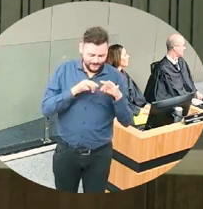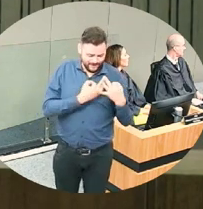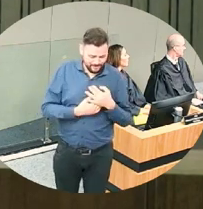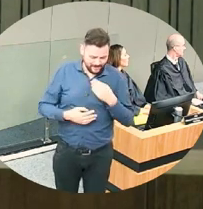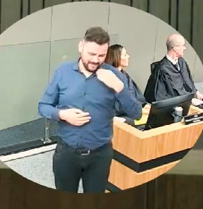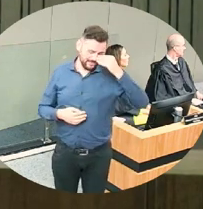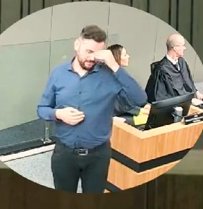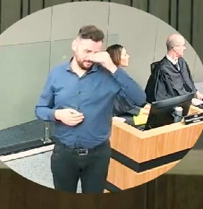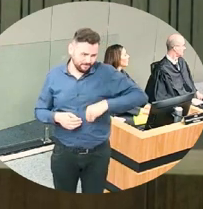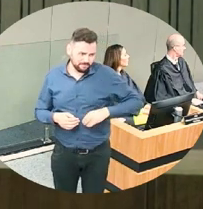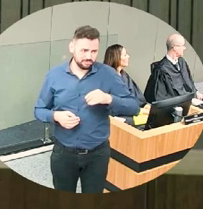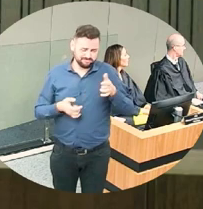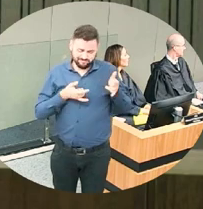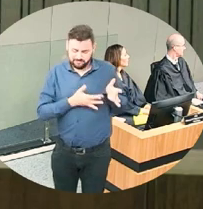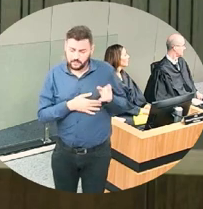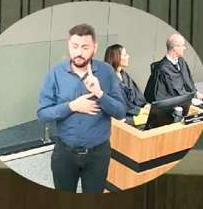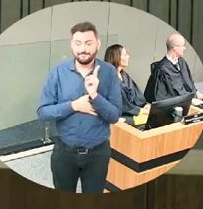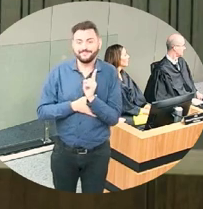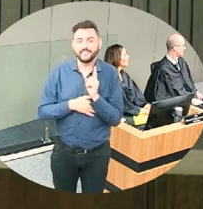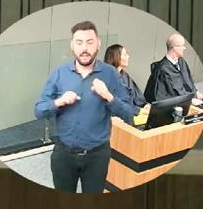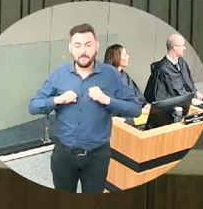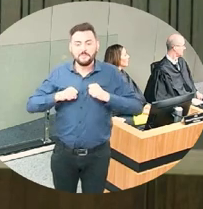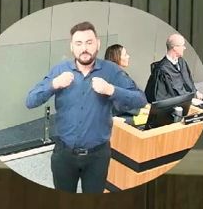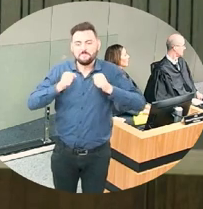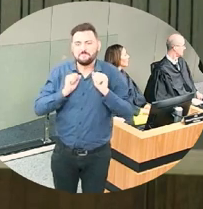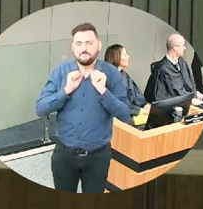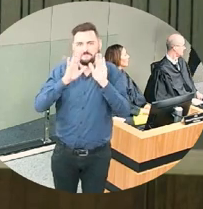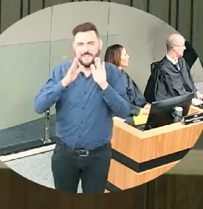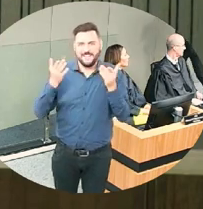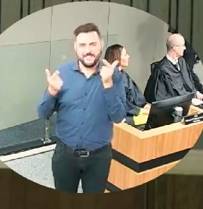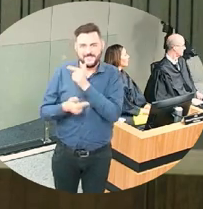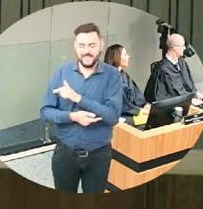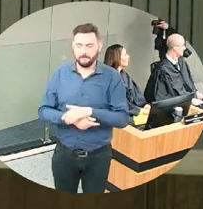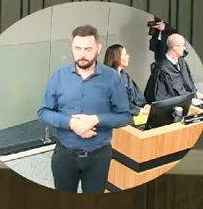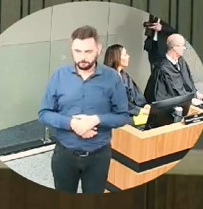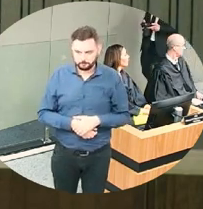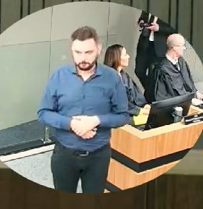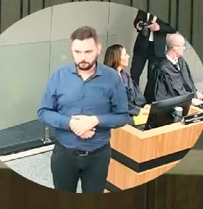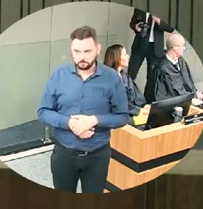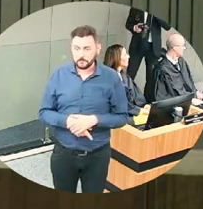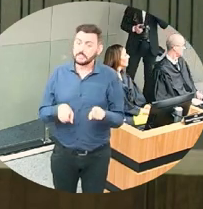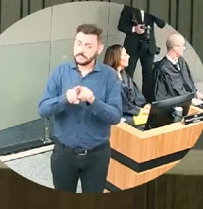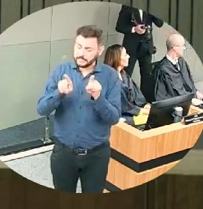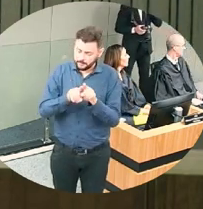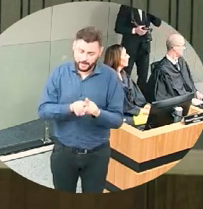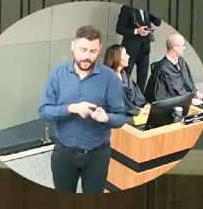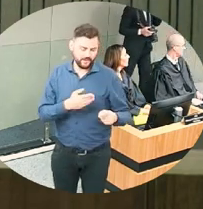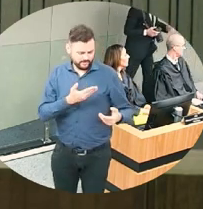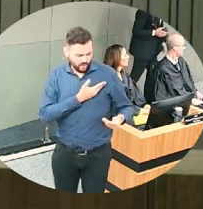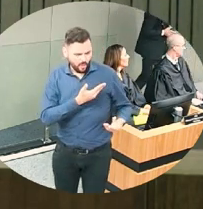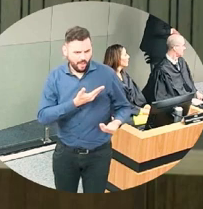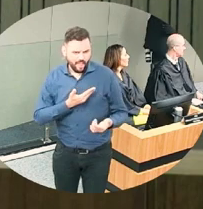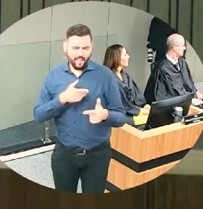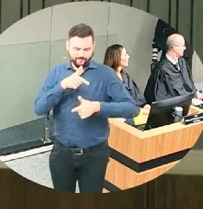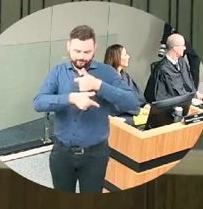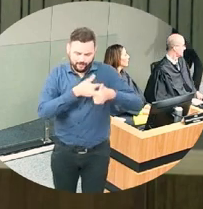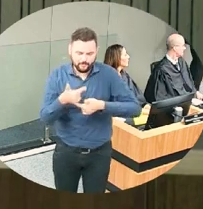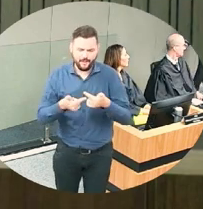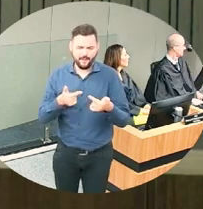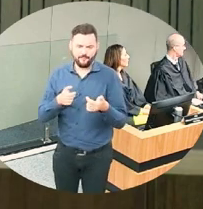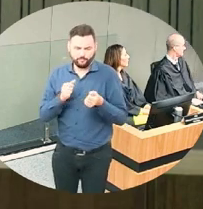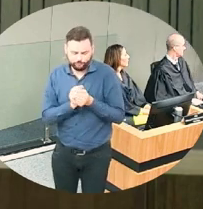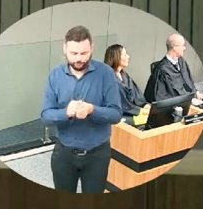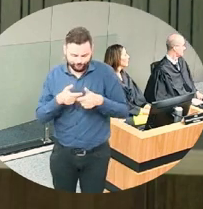sempre o nosso Norte aos colegas de administração que aceitaram o desafio de enfrentar um mundo bastante diverso da